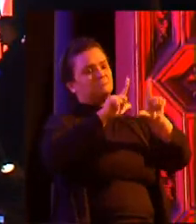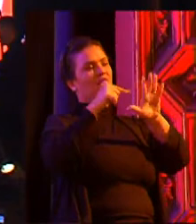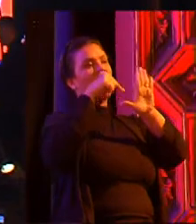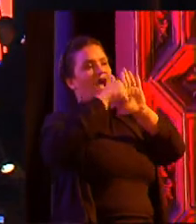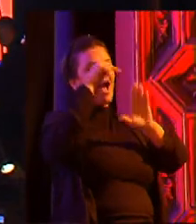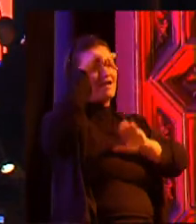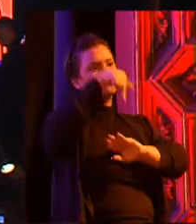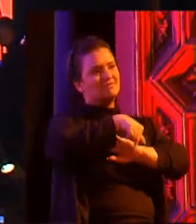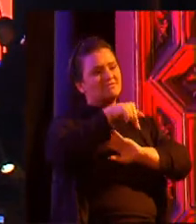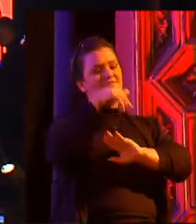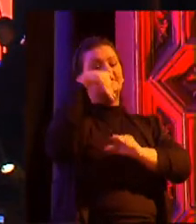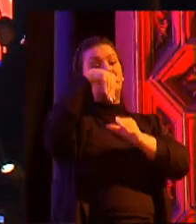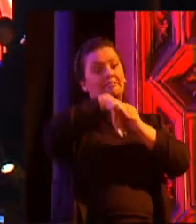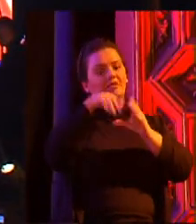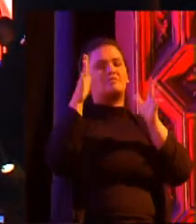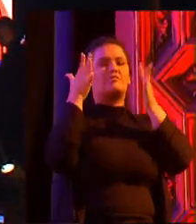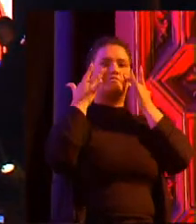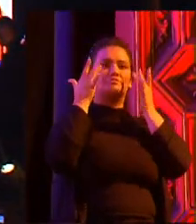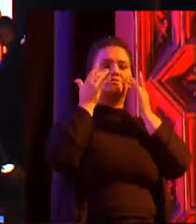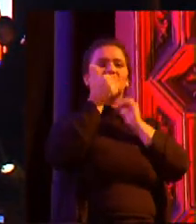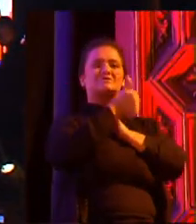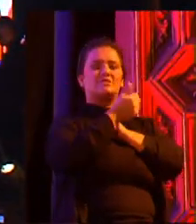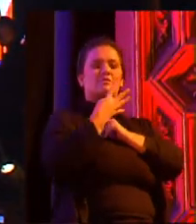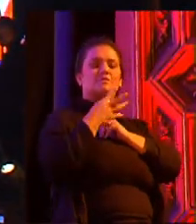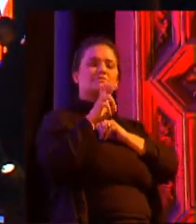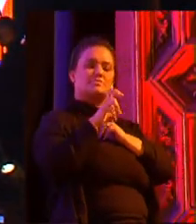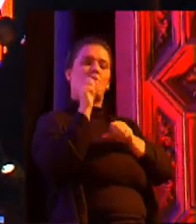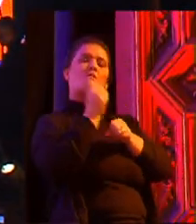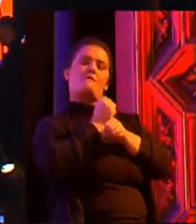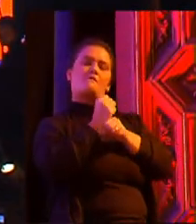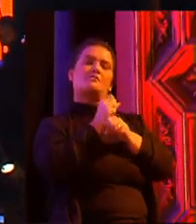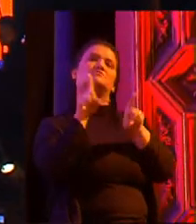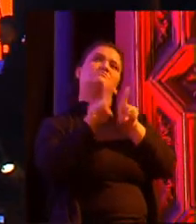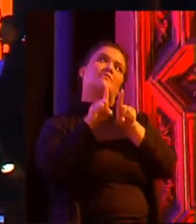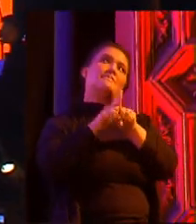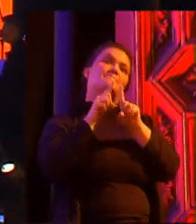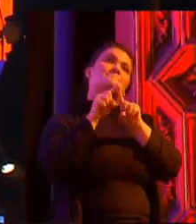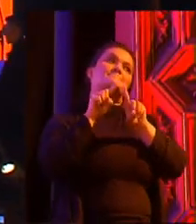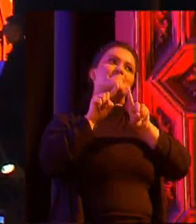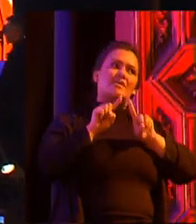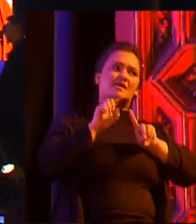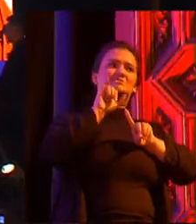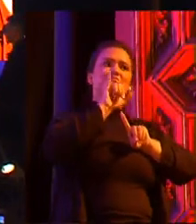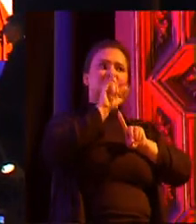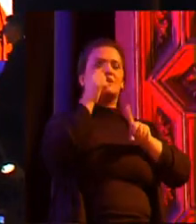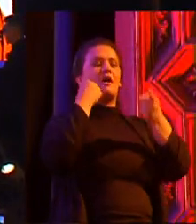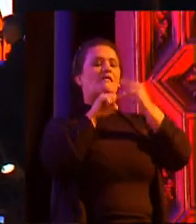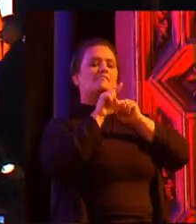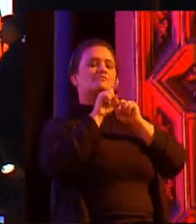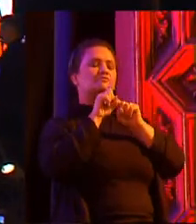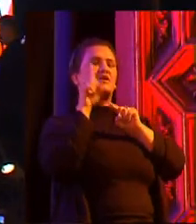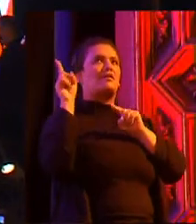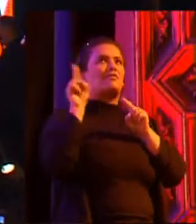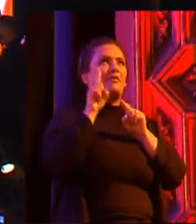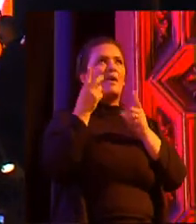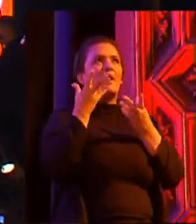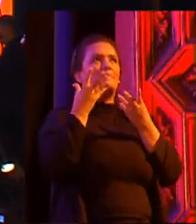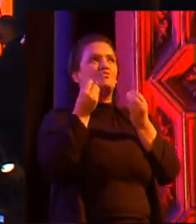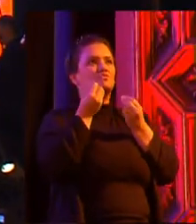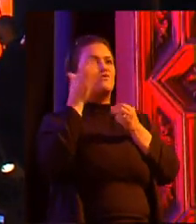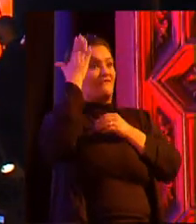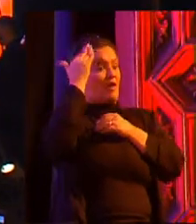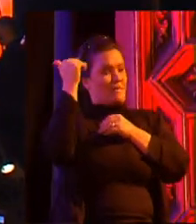aqui, dentro desse teatro que tem 145 anos. Ainda que a música erudita ela não seja assim tão